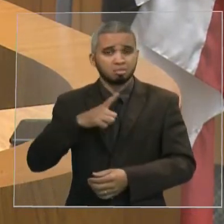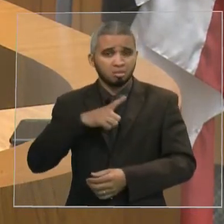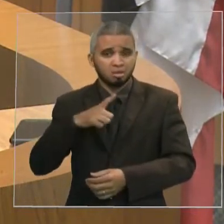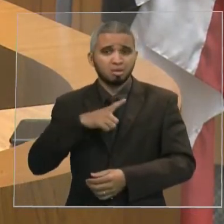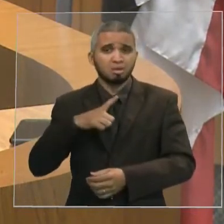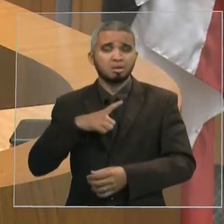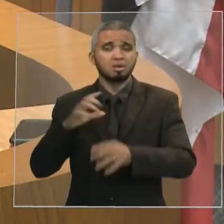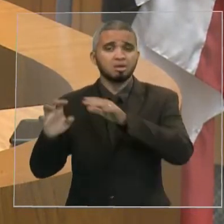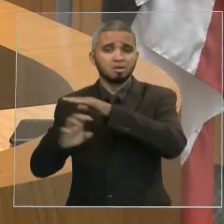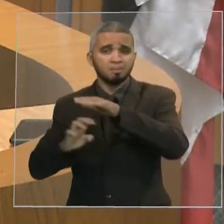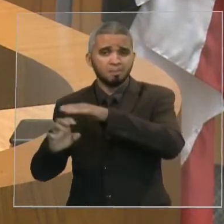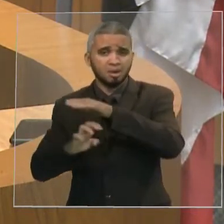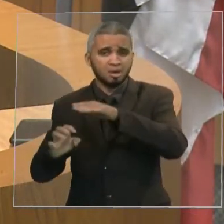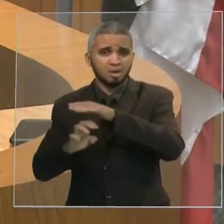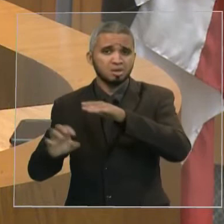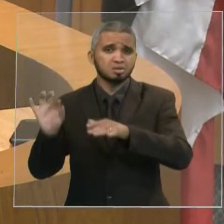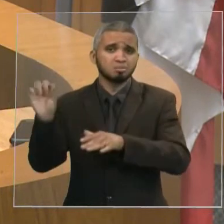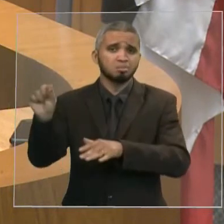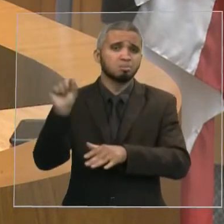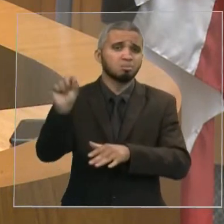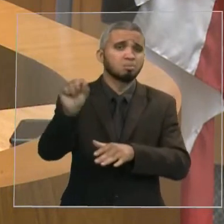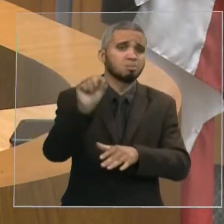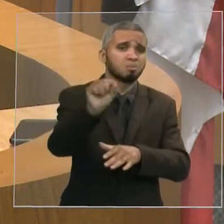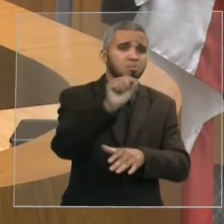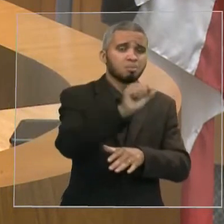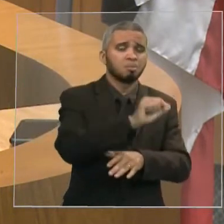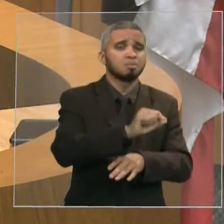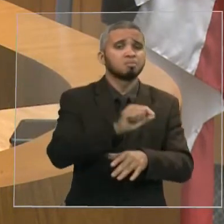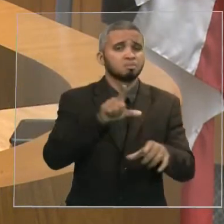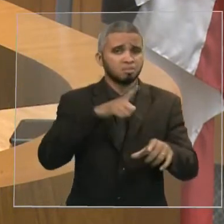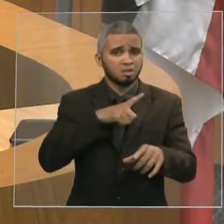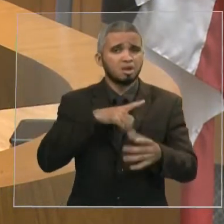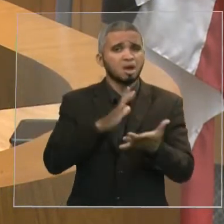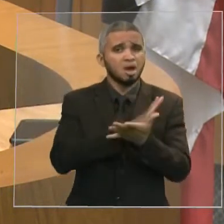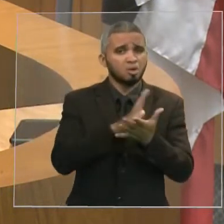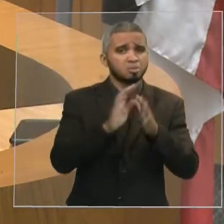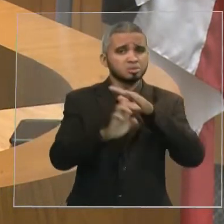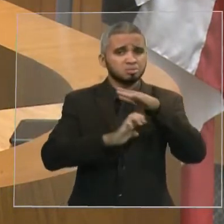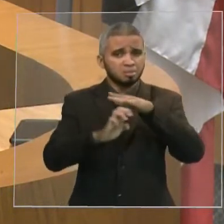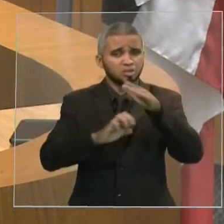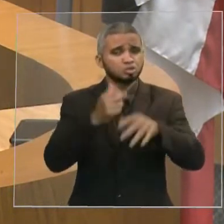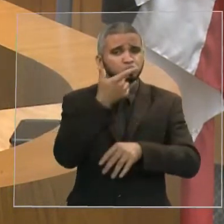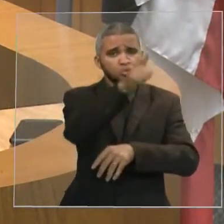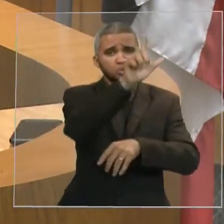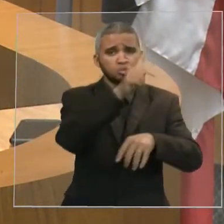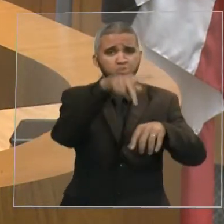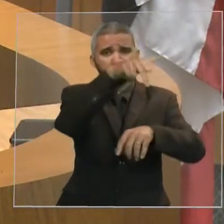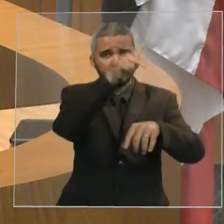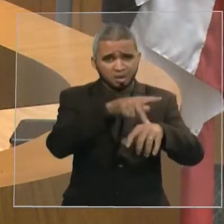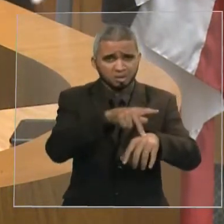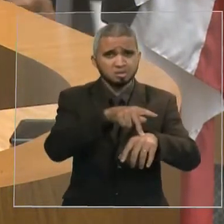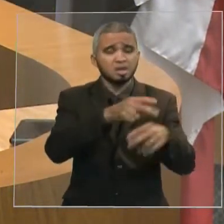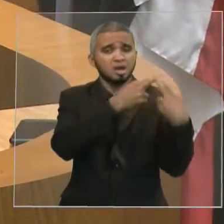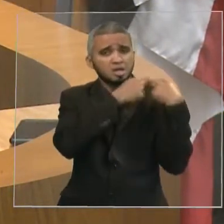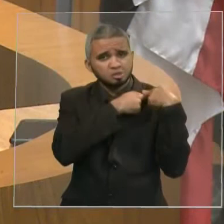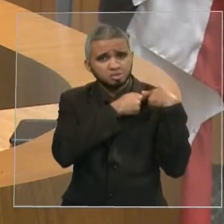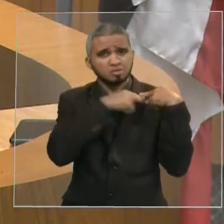empresas, inclusive multinacionais, que a gestão são dos seus